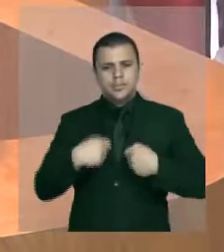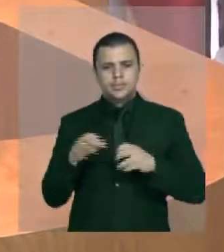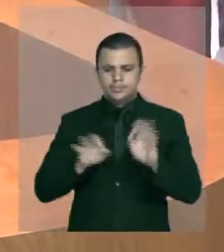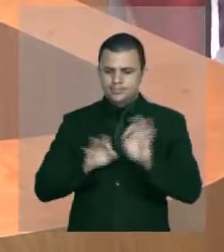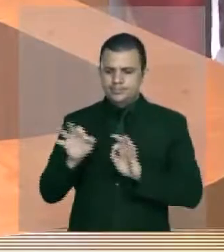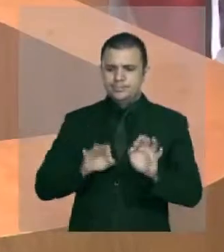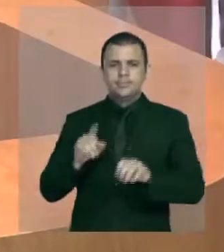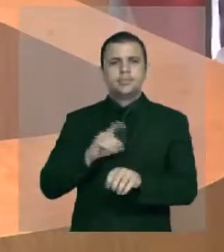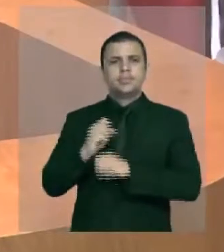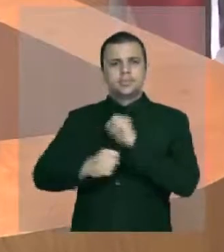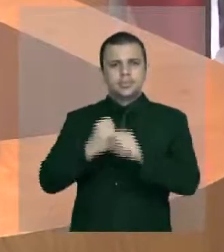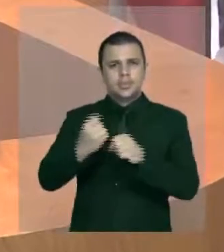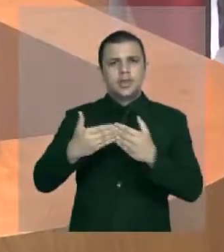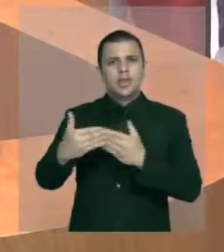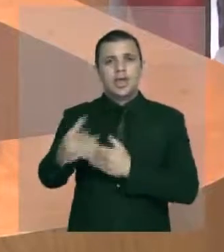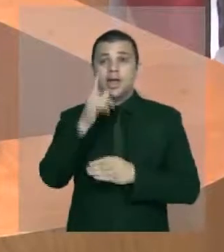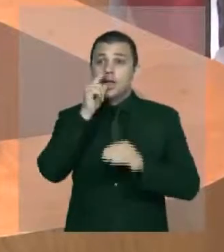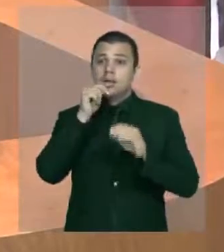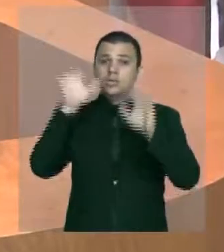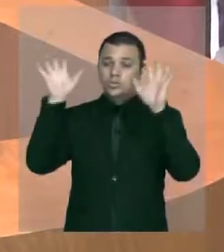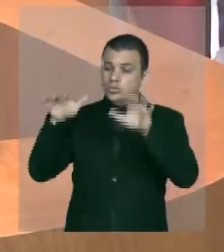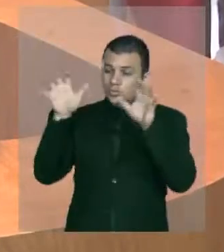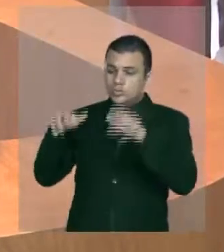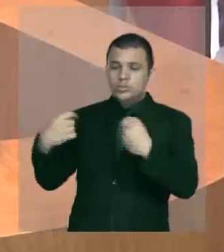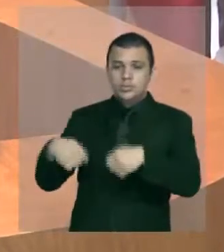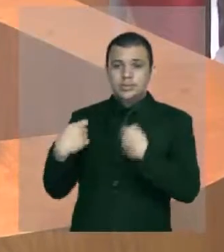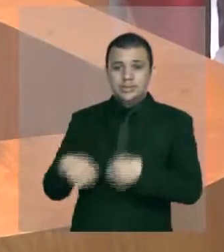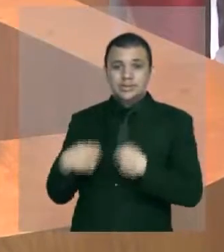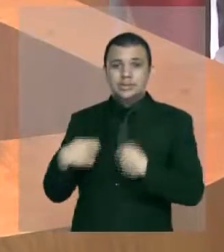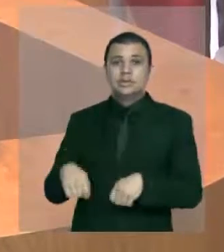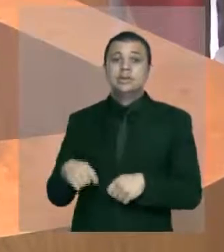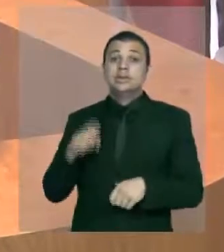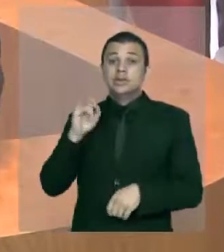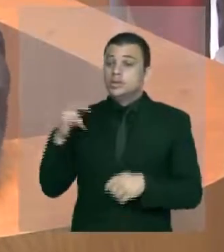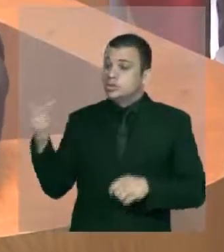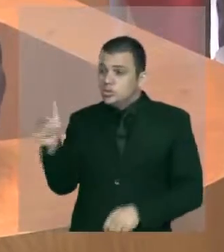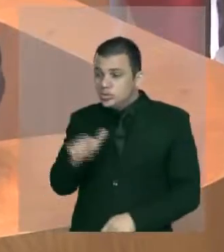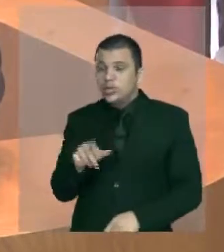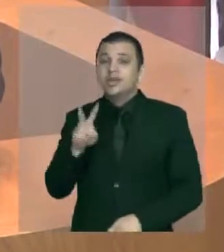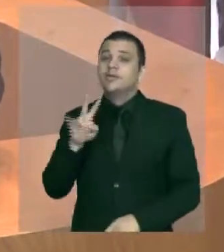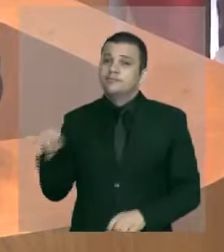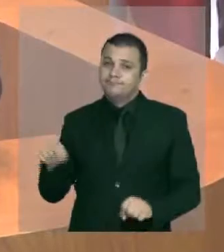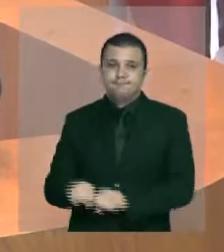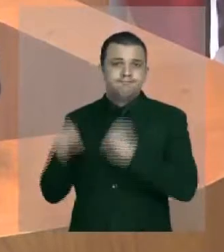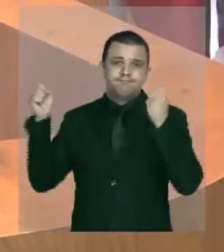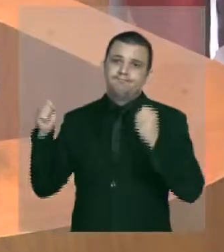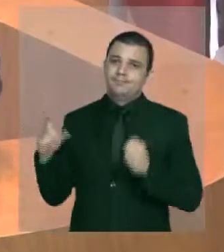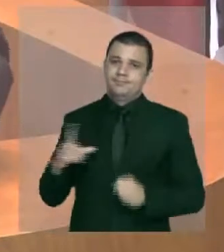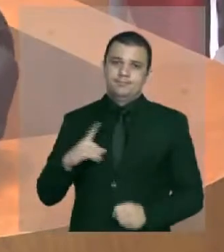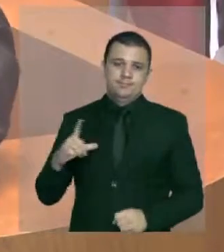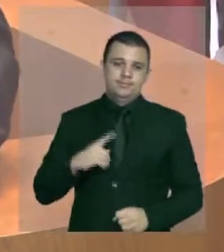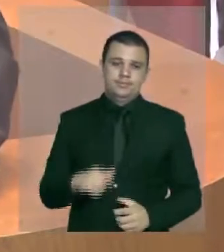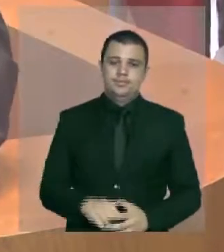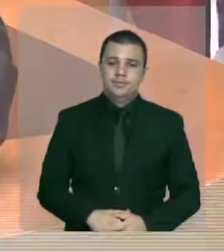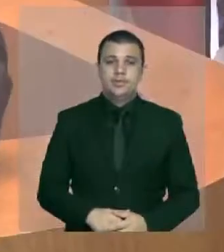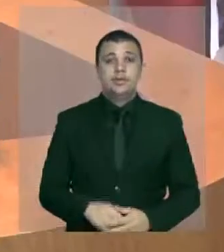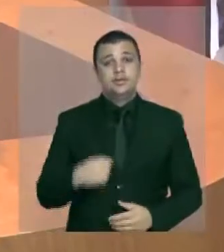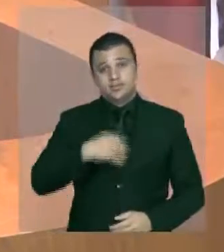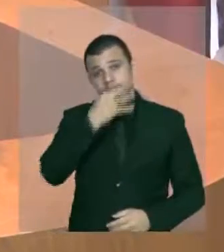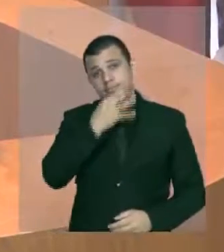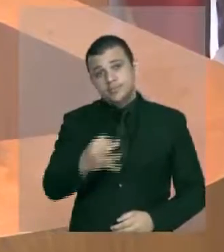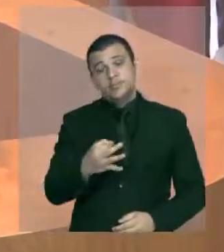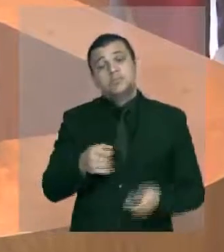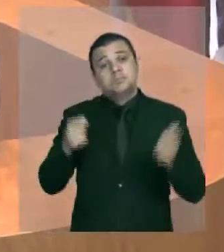de chuva, nós vamos ter um colapso desse sistema. Para isso, eu acredito, numa das alternativas será a perfuração de